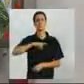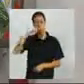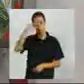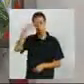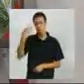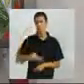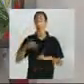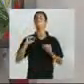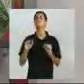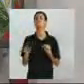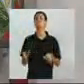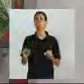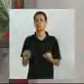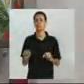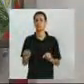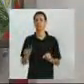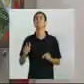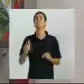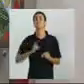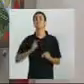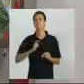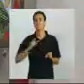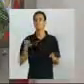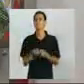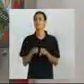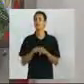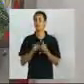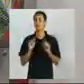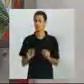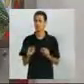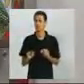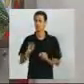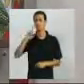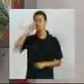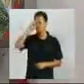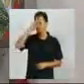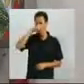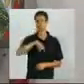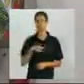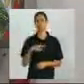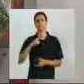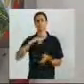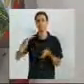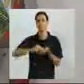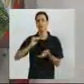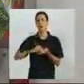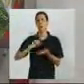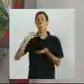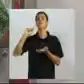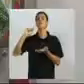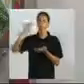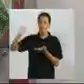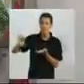população entende que há também uma dificuldade, há uma deficiência no repasse.